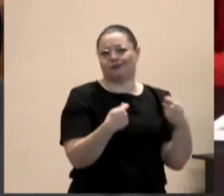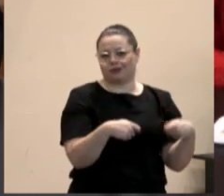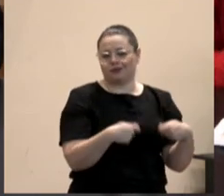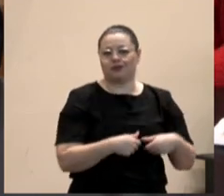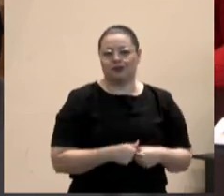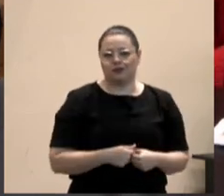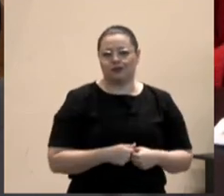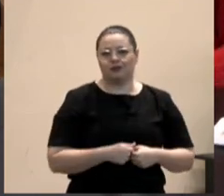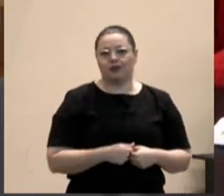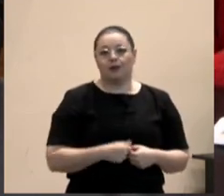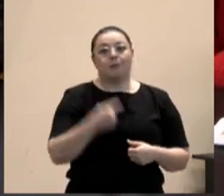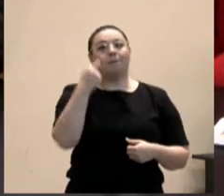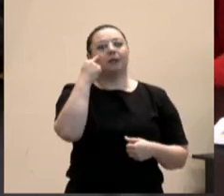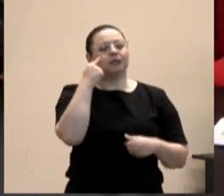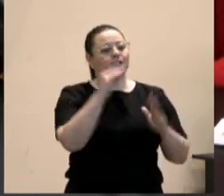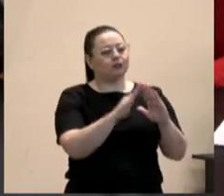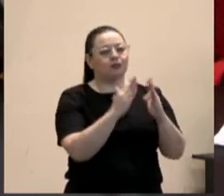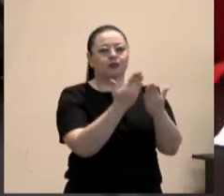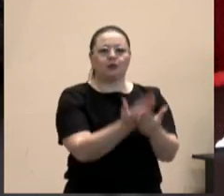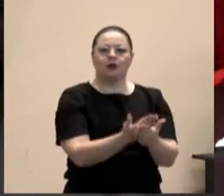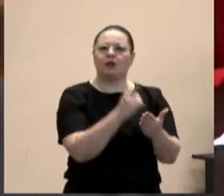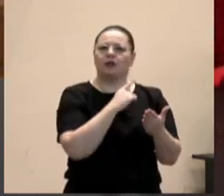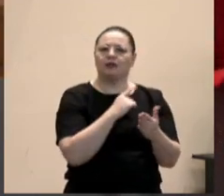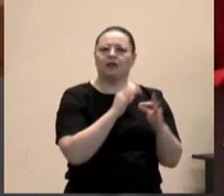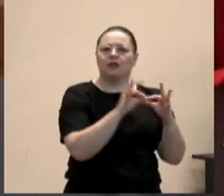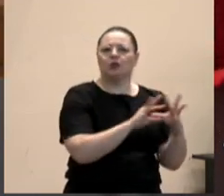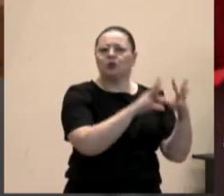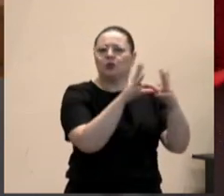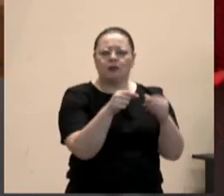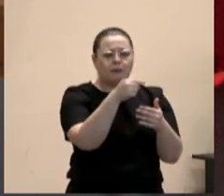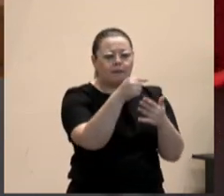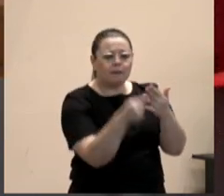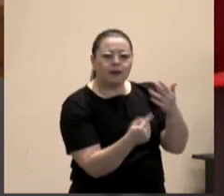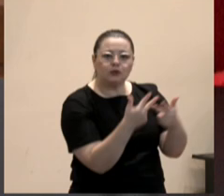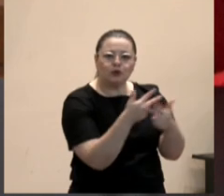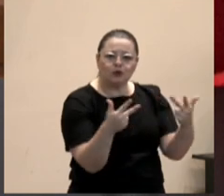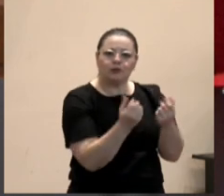olhando para uma escola que tenha todas as condições adequadas para uma boa educação.